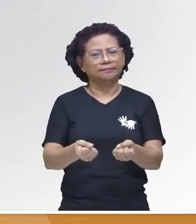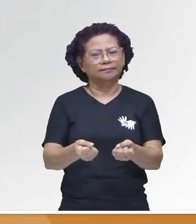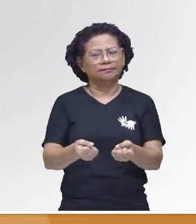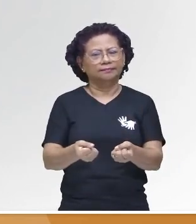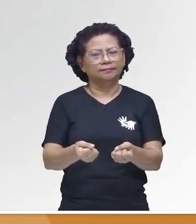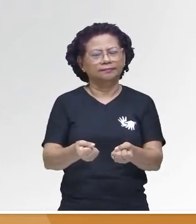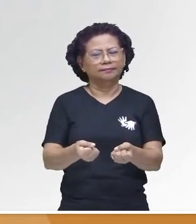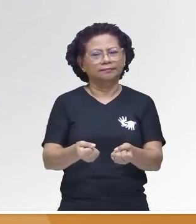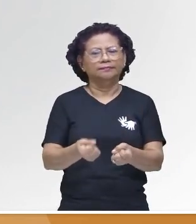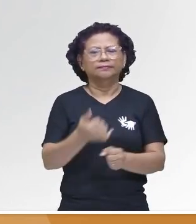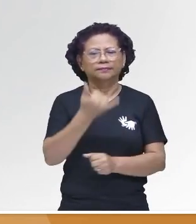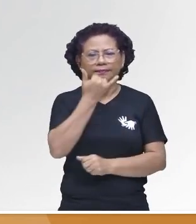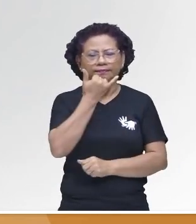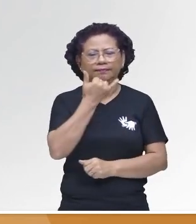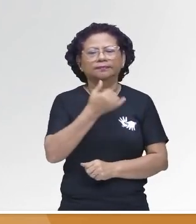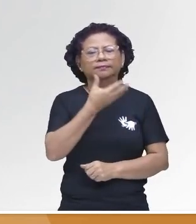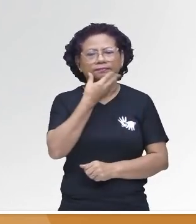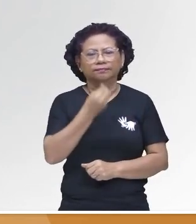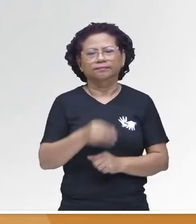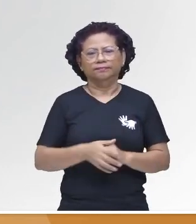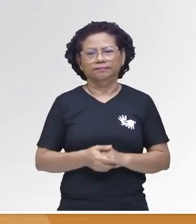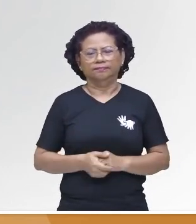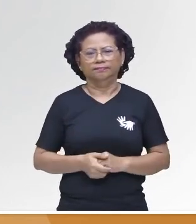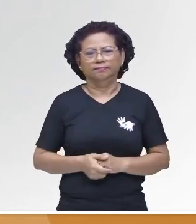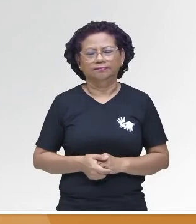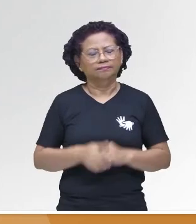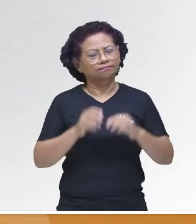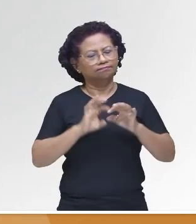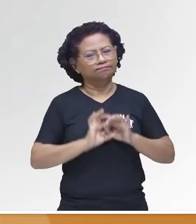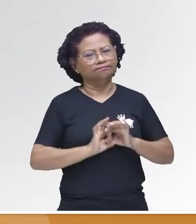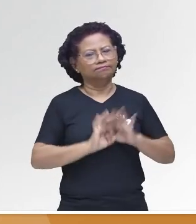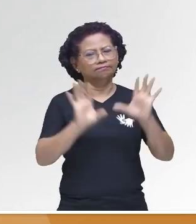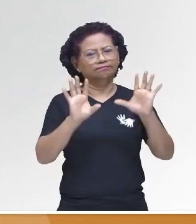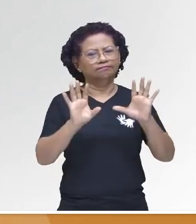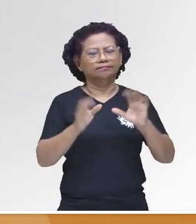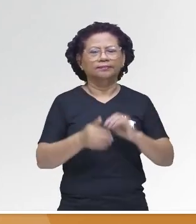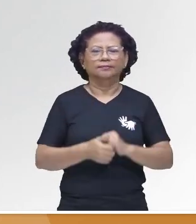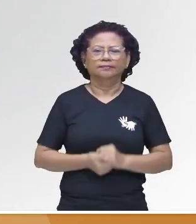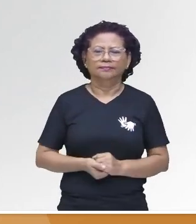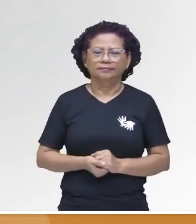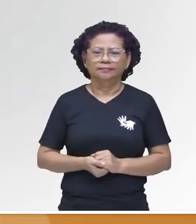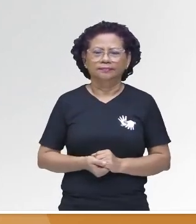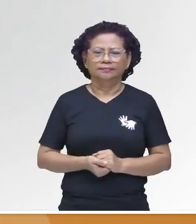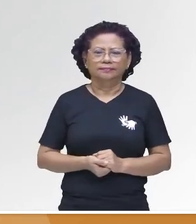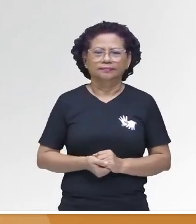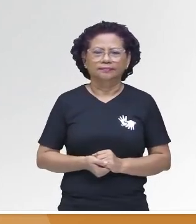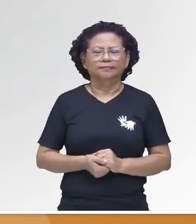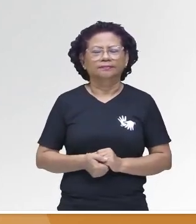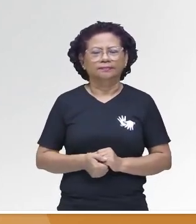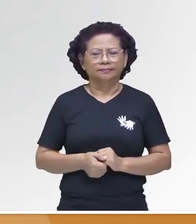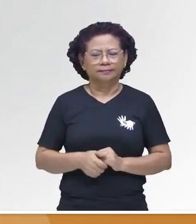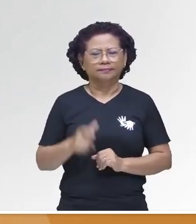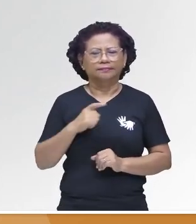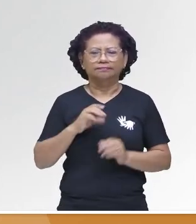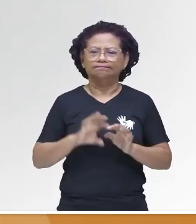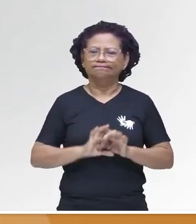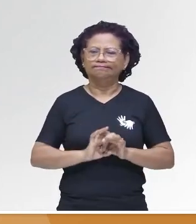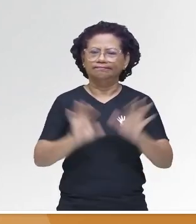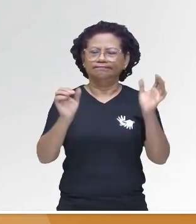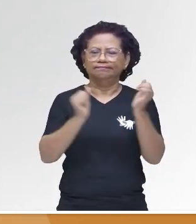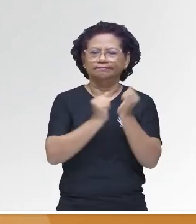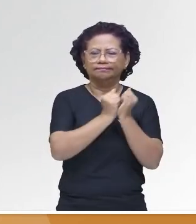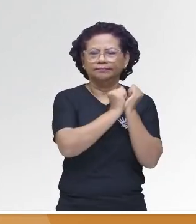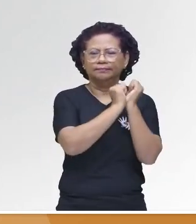guerra por questões políticas. Tá? Eles receberam, então, perdão pelos crimes, tá? Liberdade para os escravos que participaram da